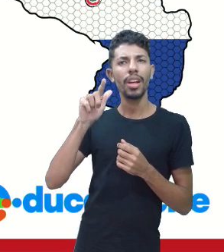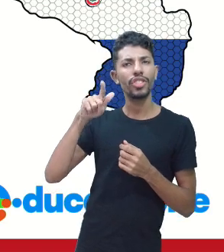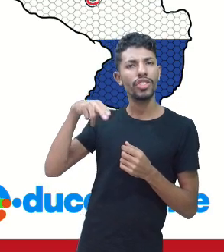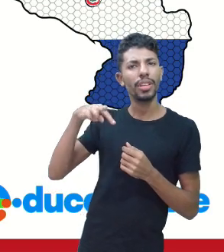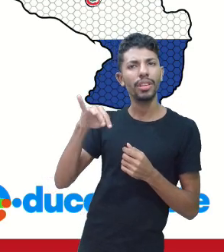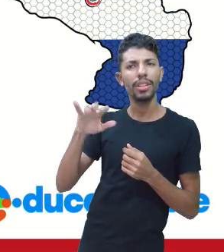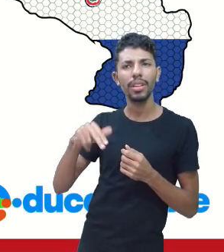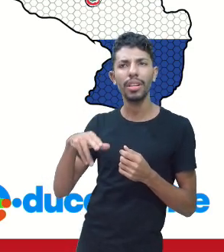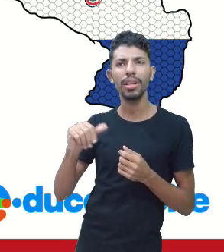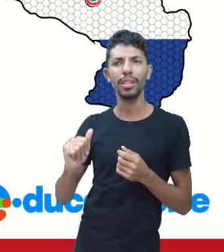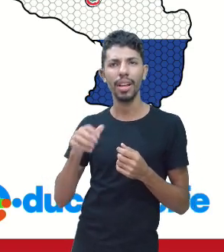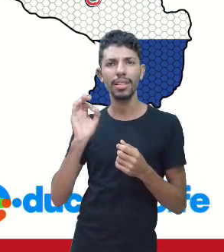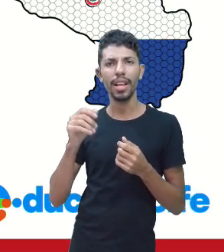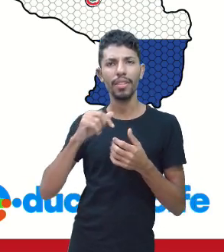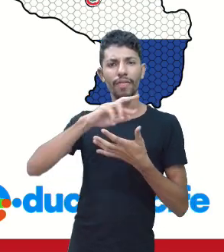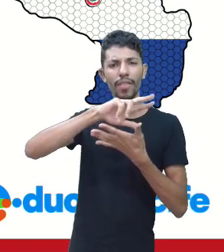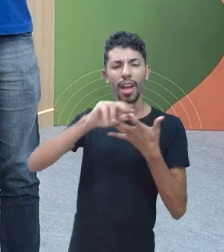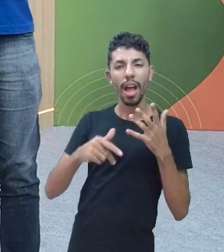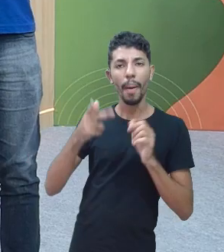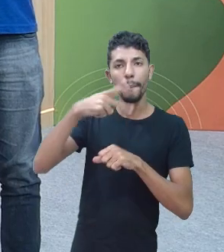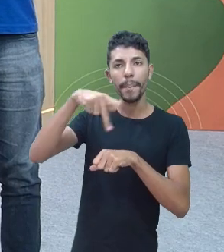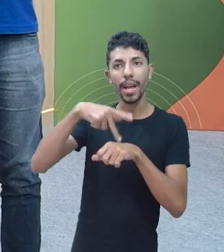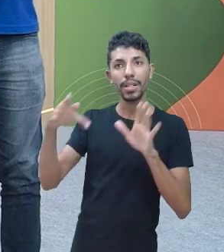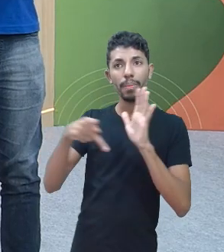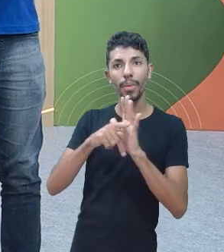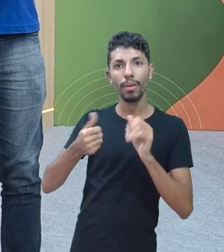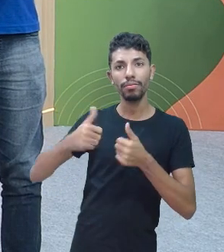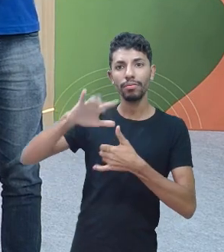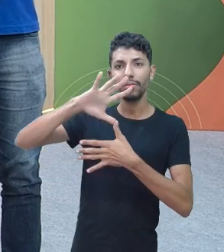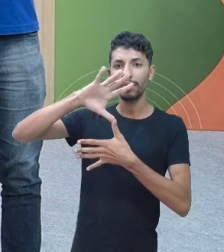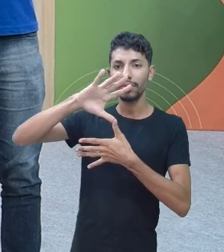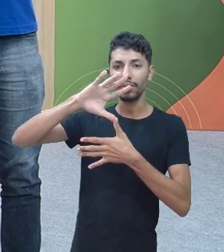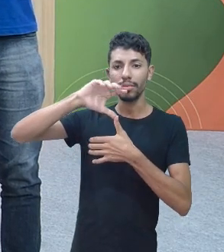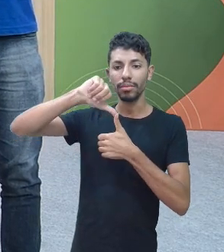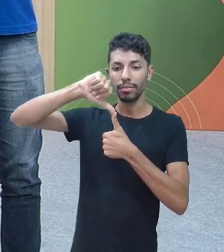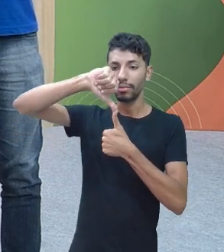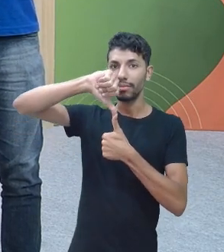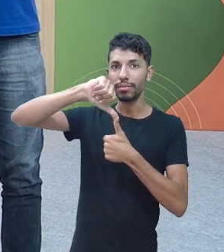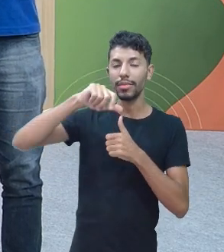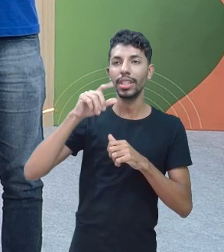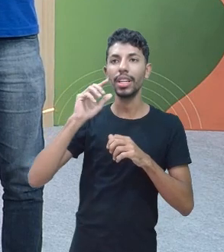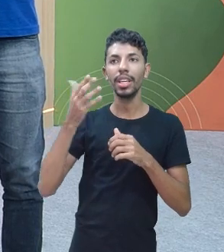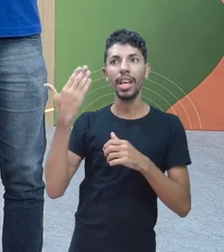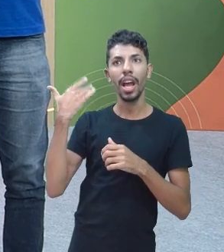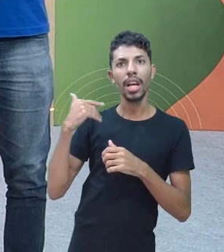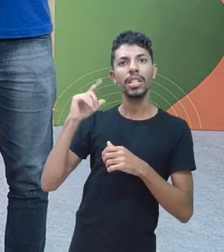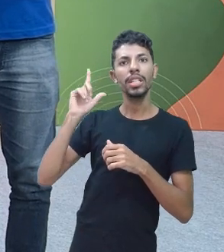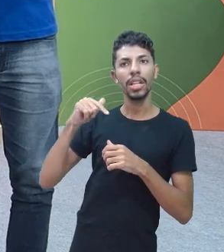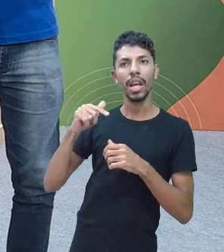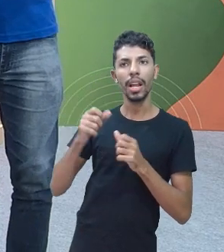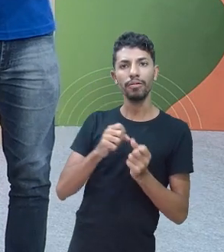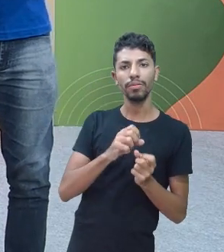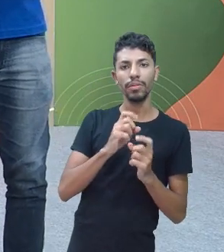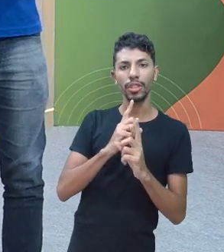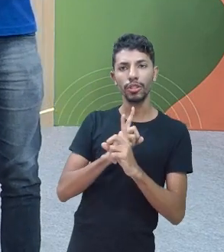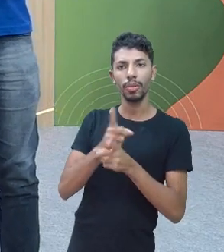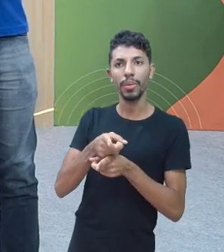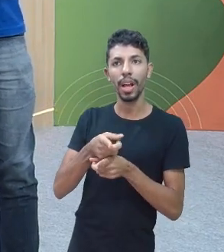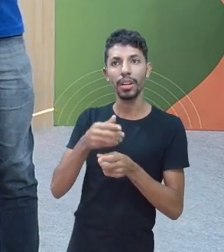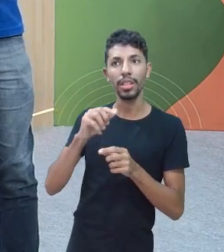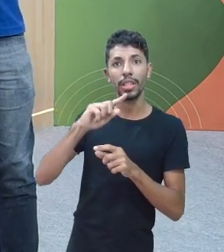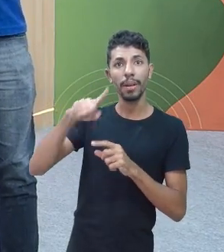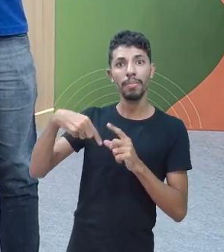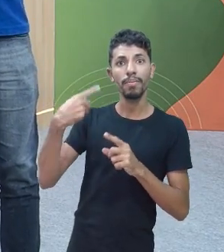países da América Latina que eram antes colônias espanholas e se tornaram independentes através de conflitos